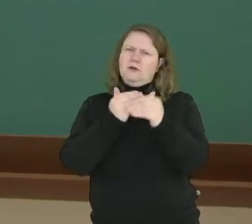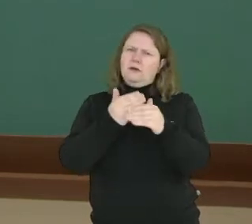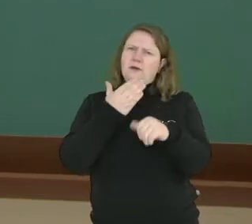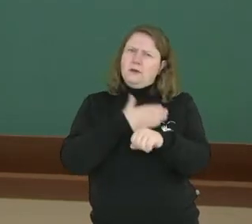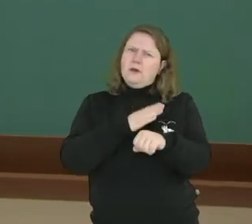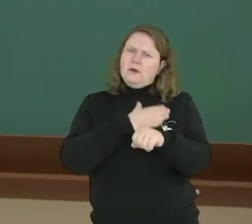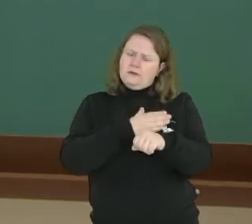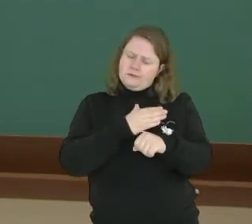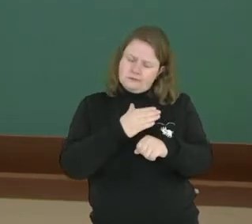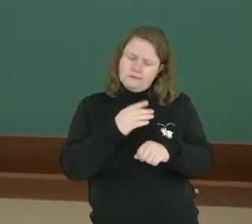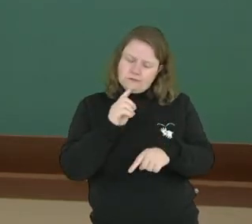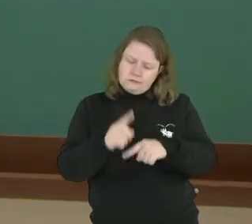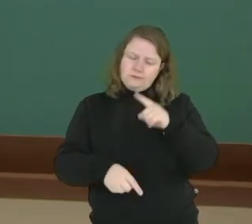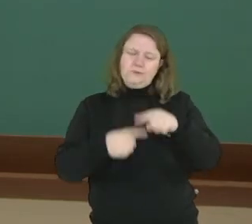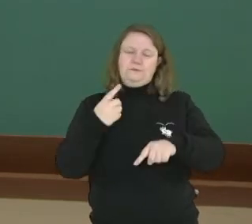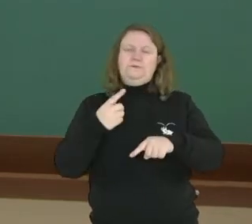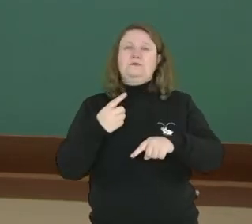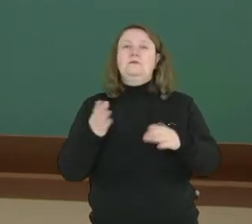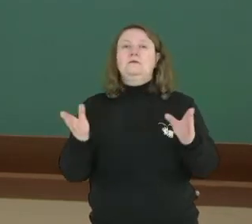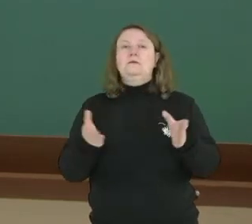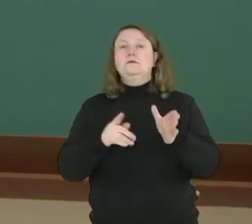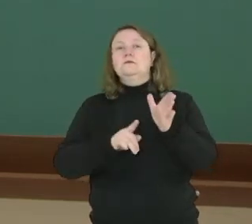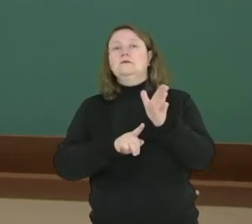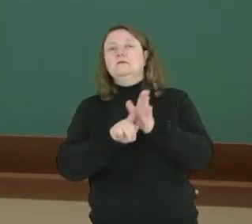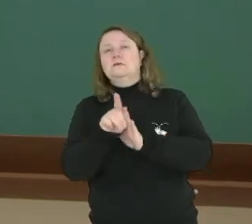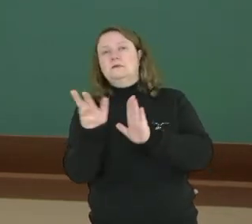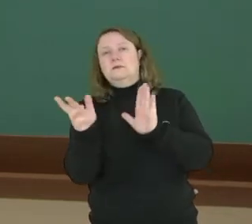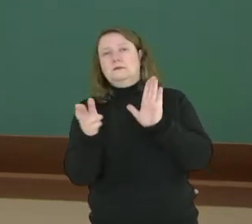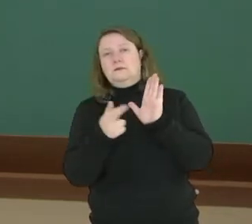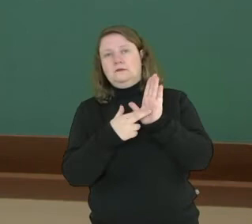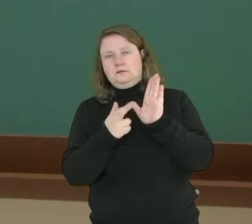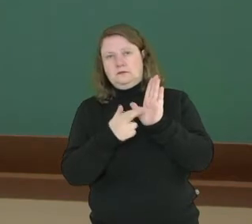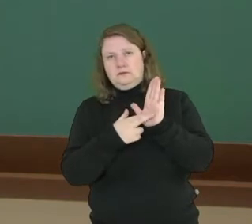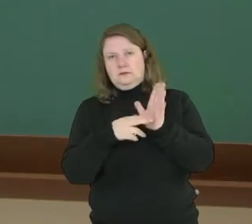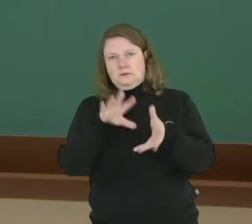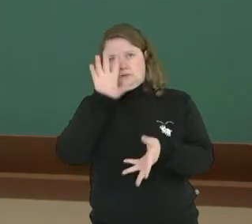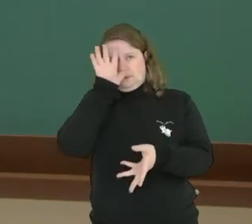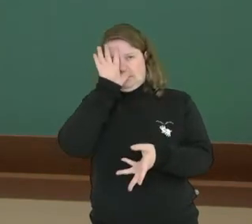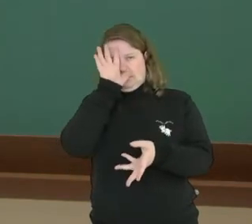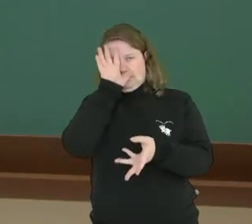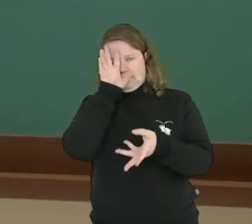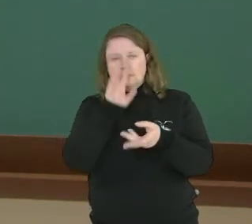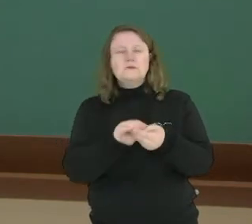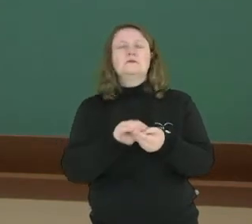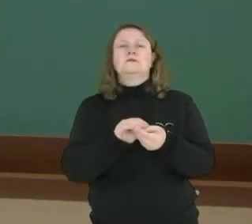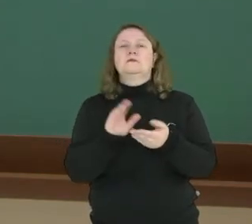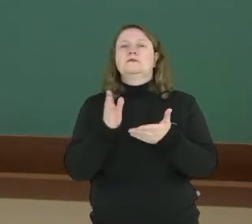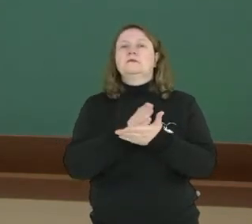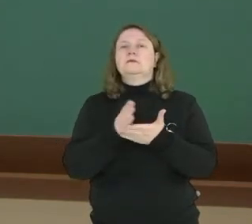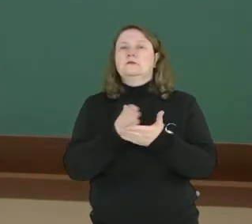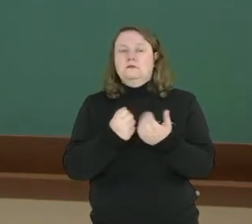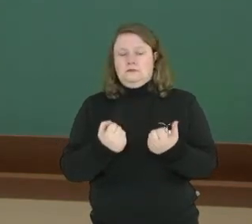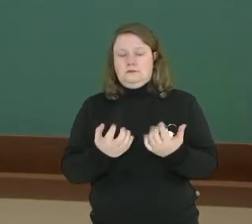atividades. E aí vamos para uma perguntinha ali para vocês responderem, considerando a divisão ali da vegetação da região sul, né?